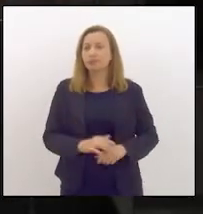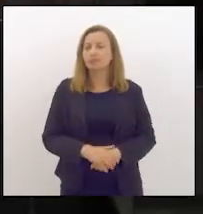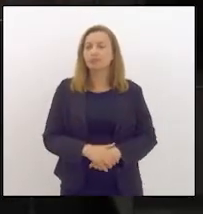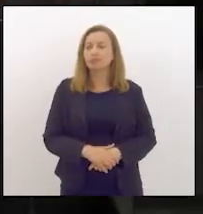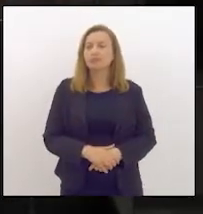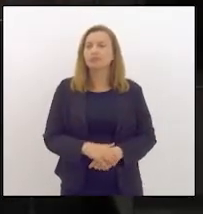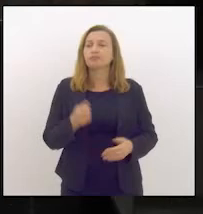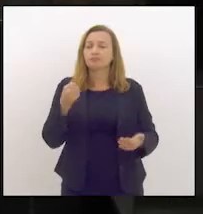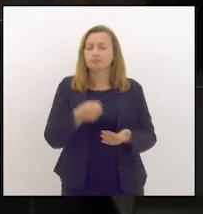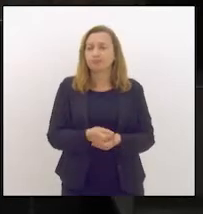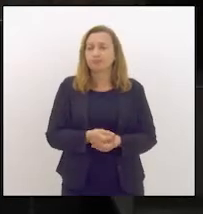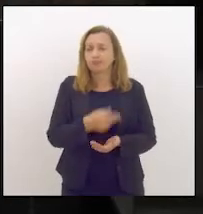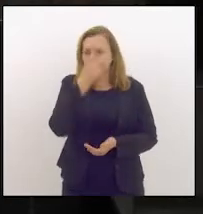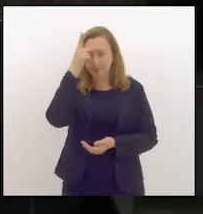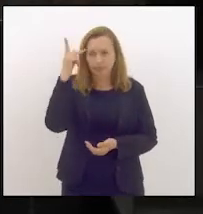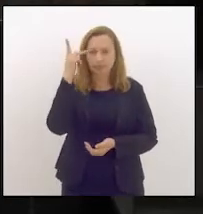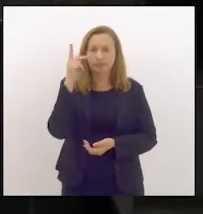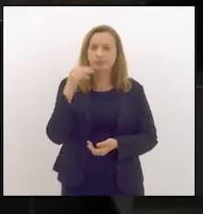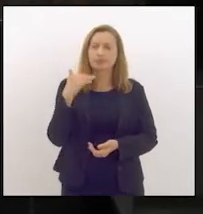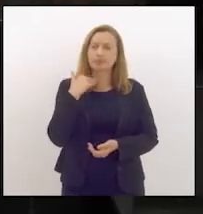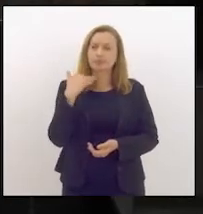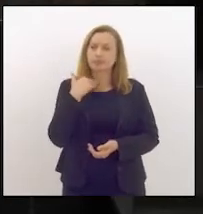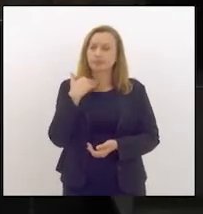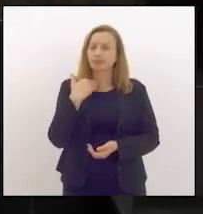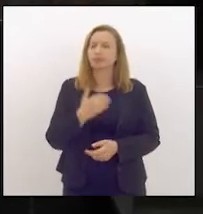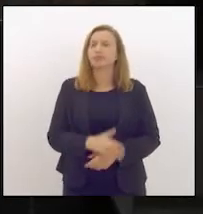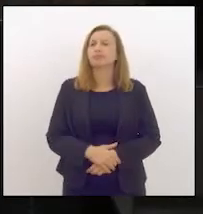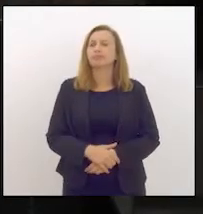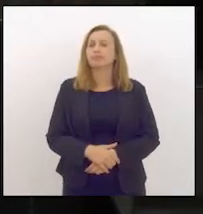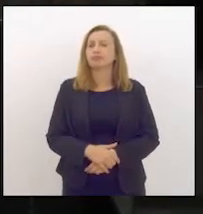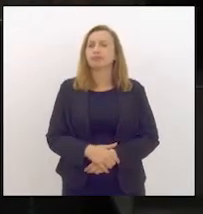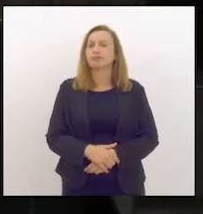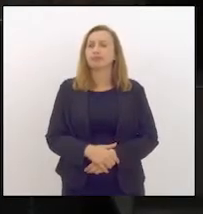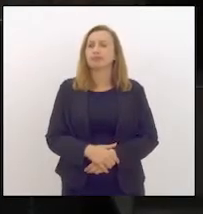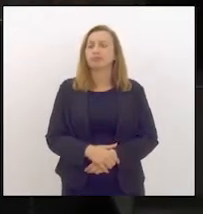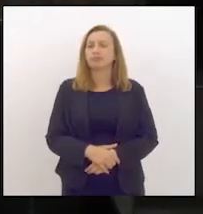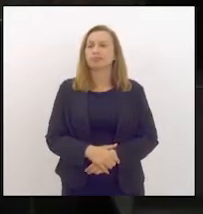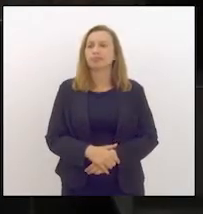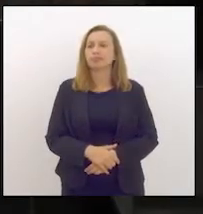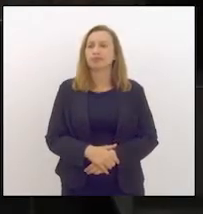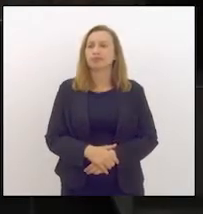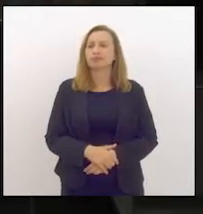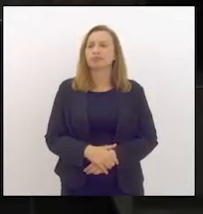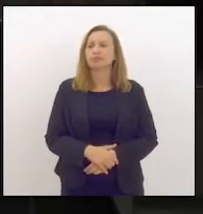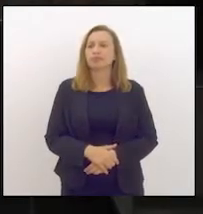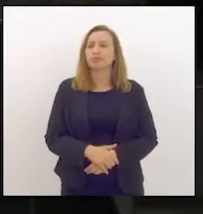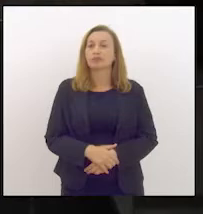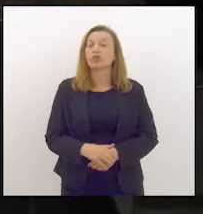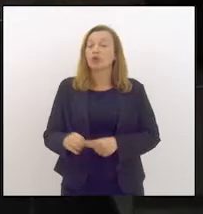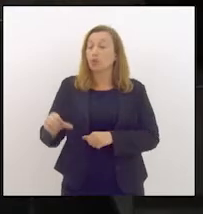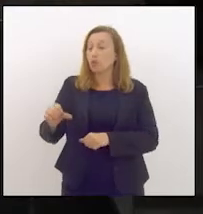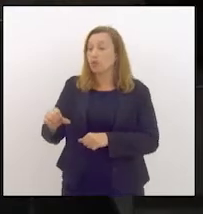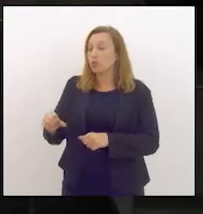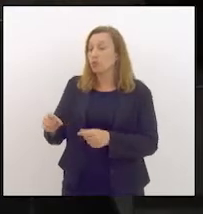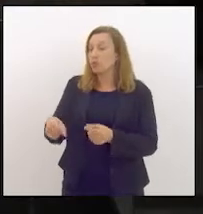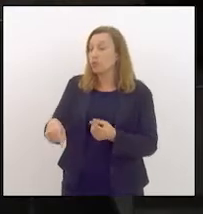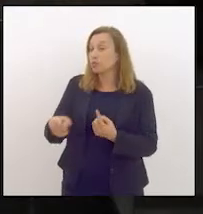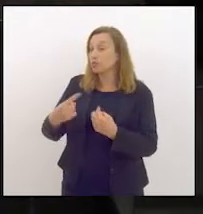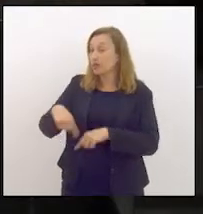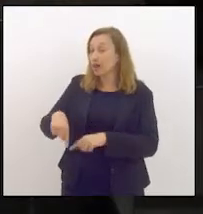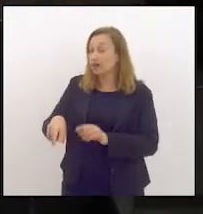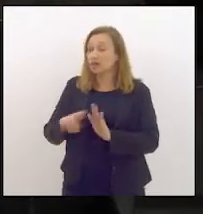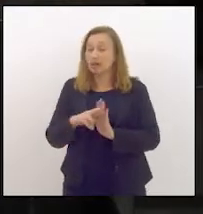pessoas na boca do caixa evidentemente na boca do banco contrariando a norma